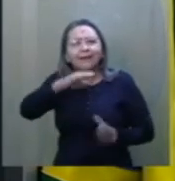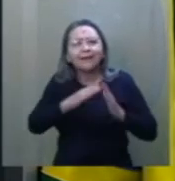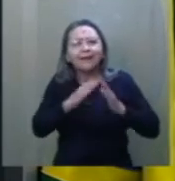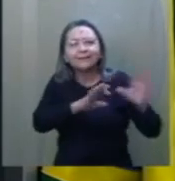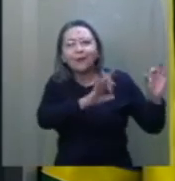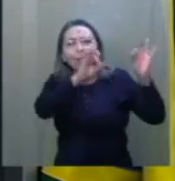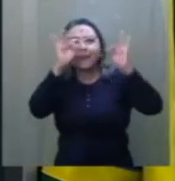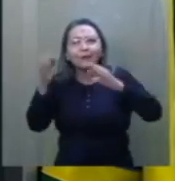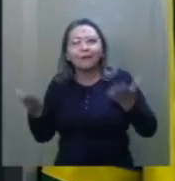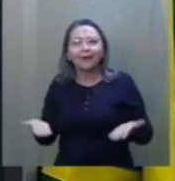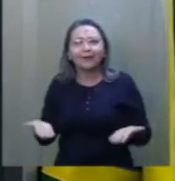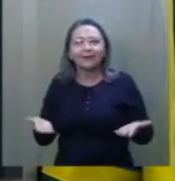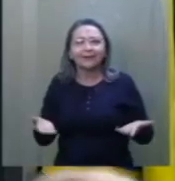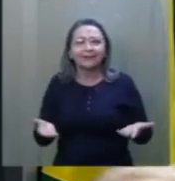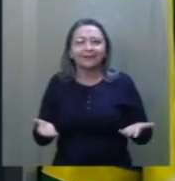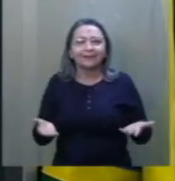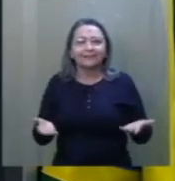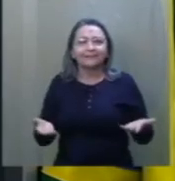agora,